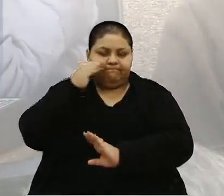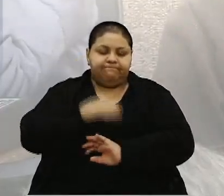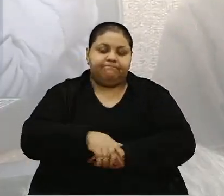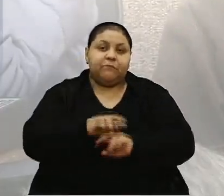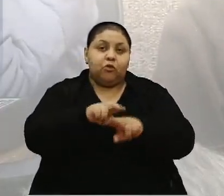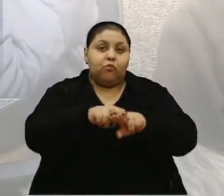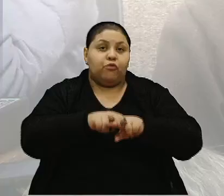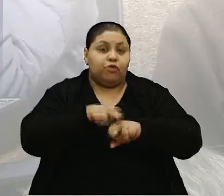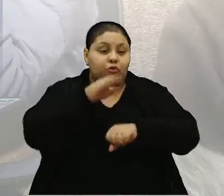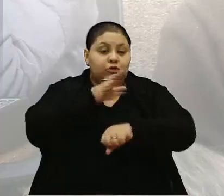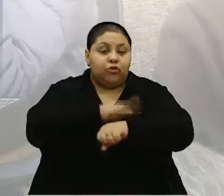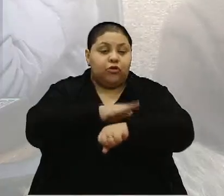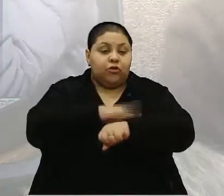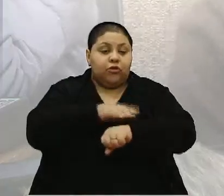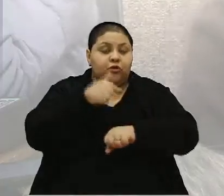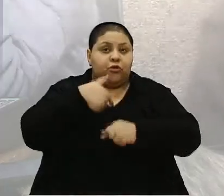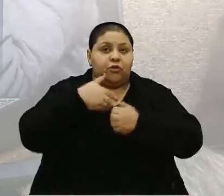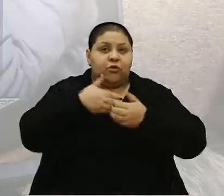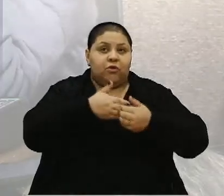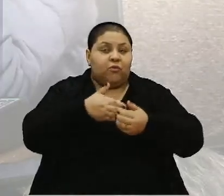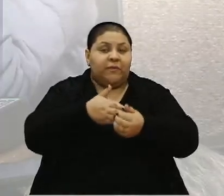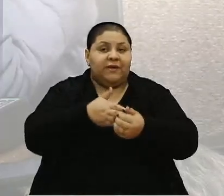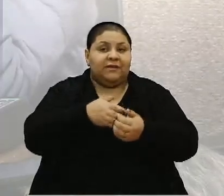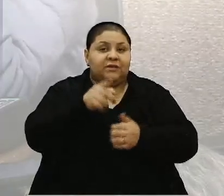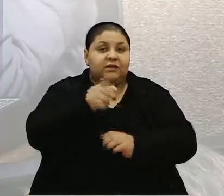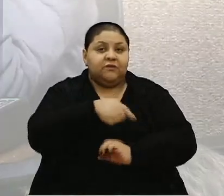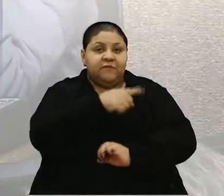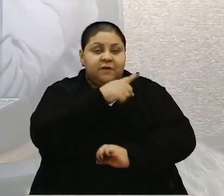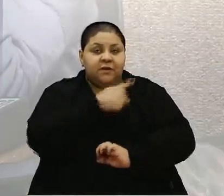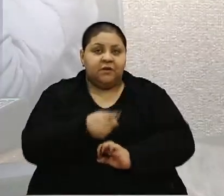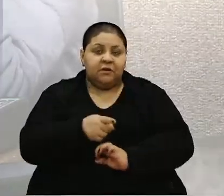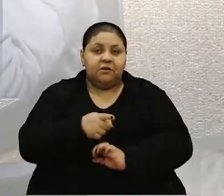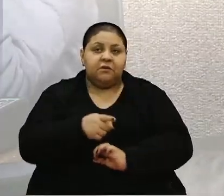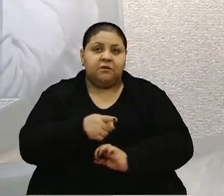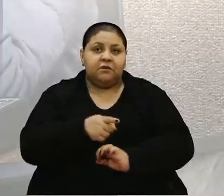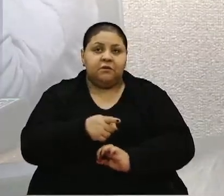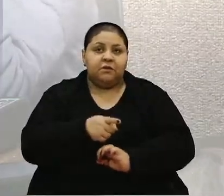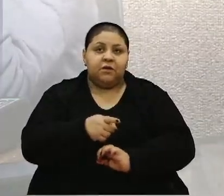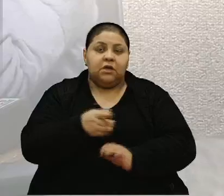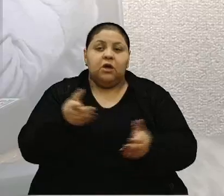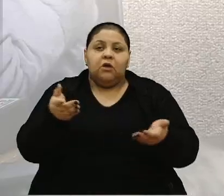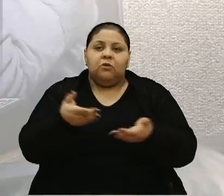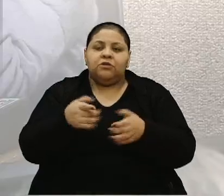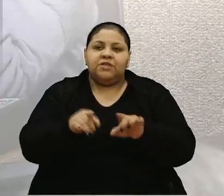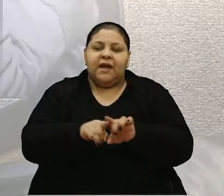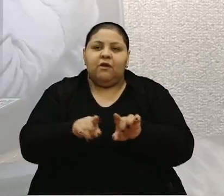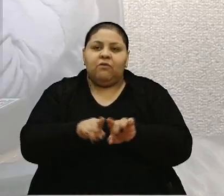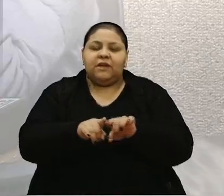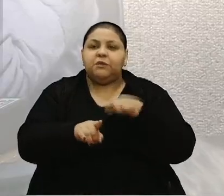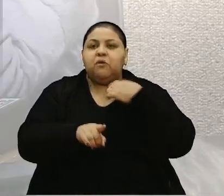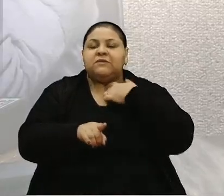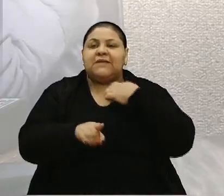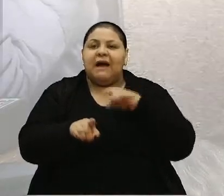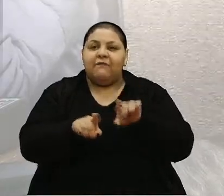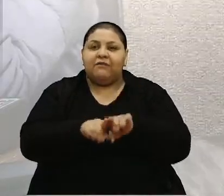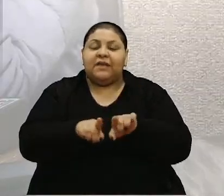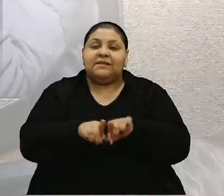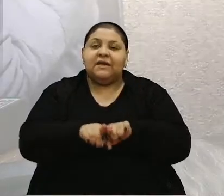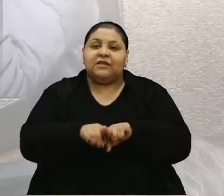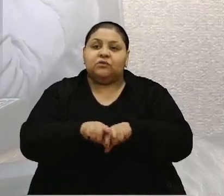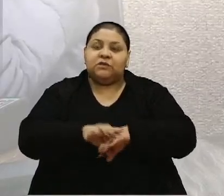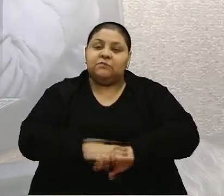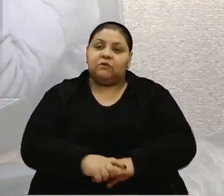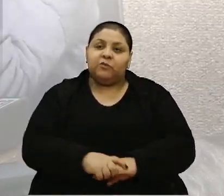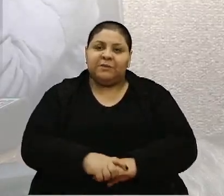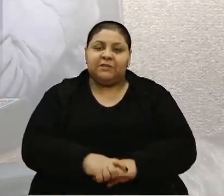neste momento eu estarei acompanhando este veto, e não estou aqui querendo fazer alguma justificativa.